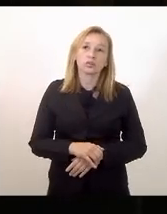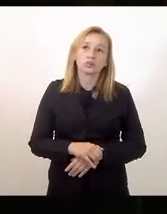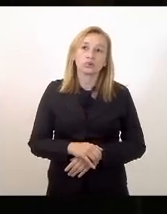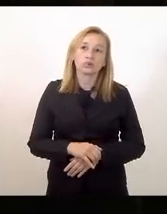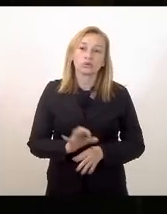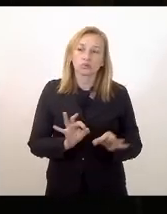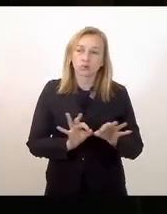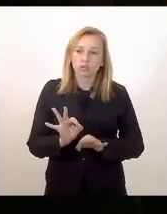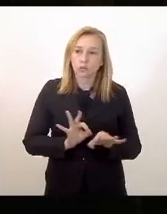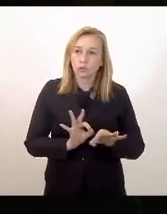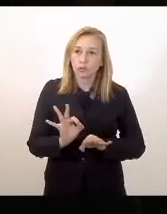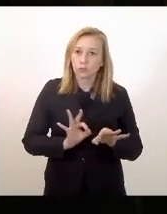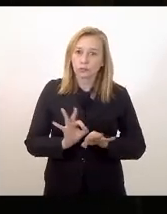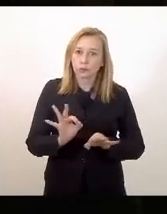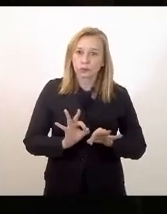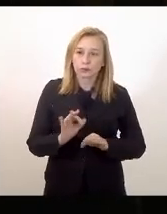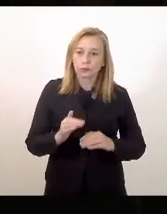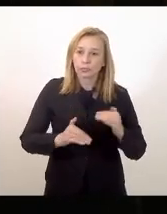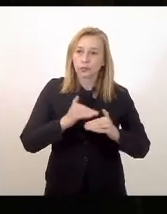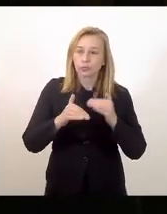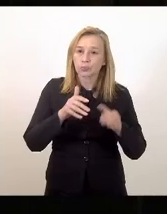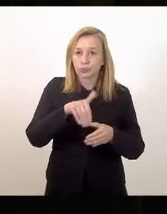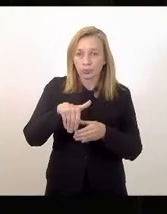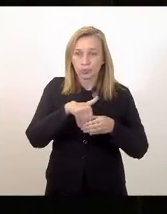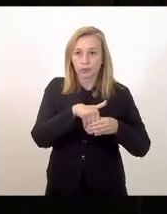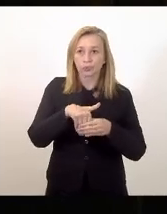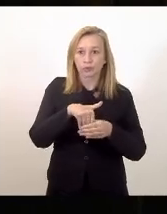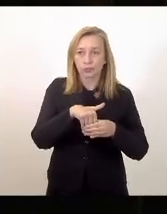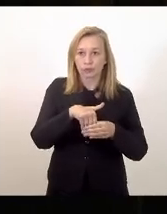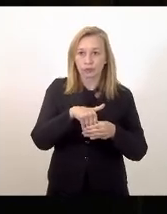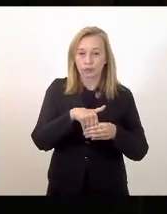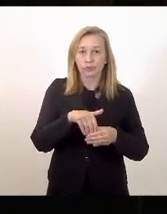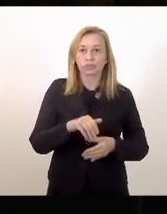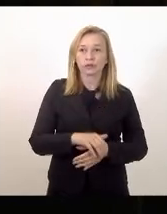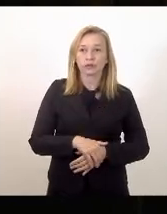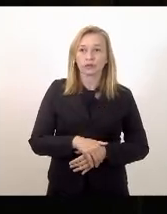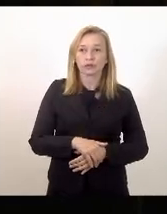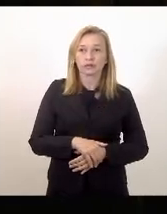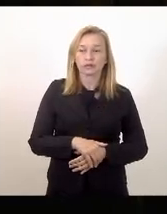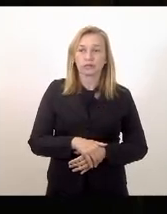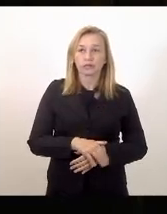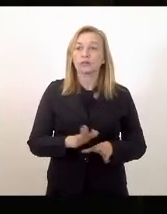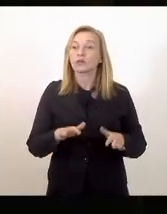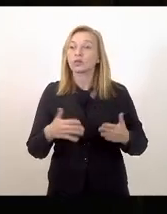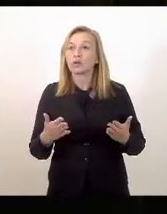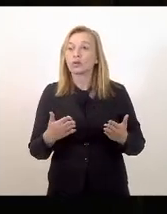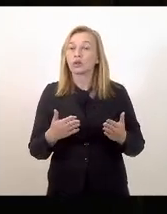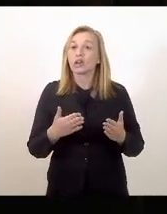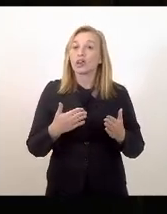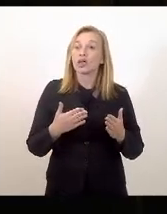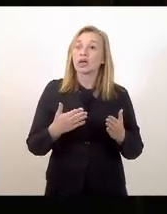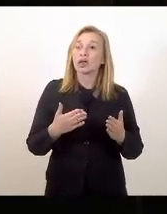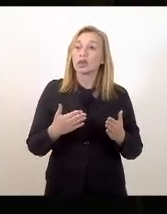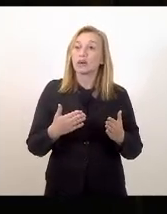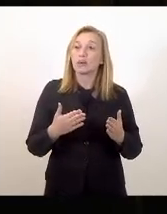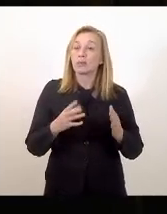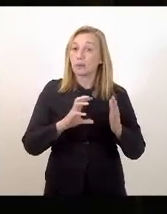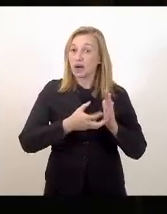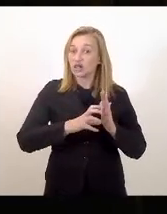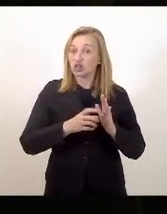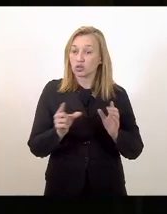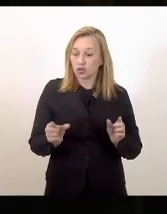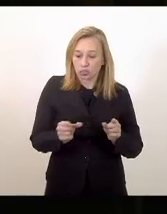nessa organização do processo eleitoral, inviabiliza que partidos menores, inviabiliza